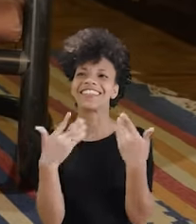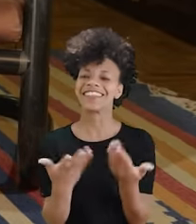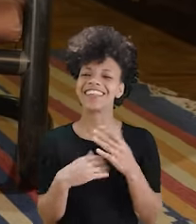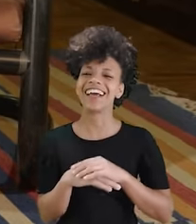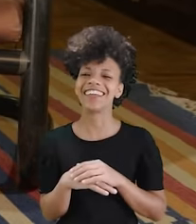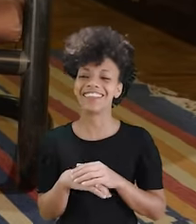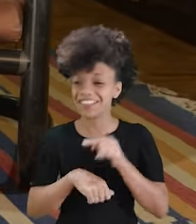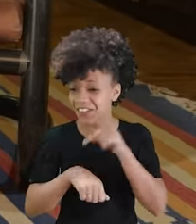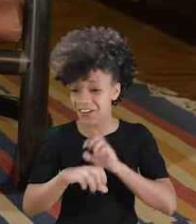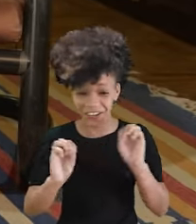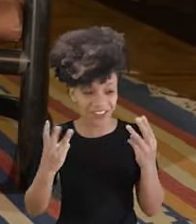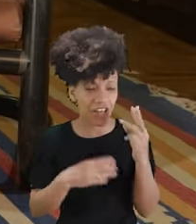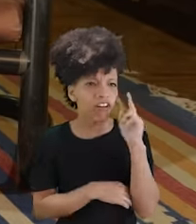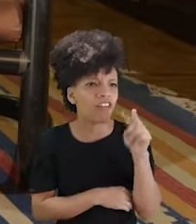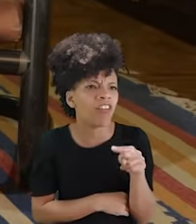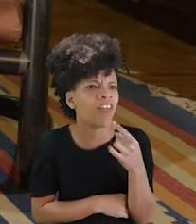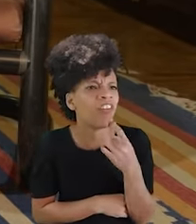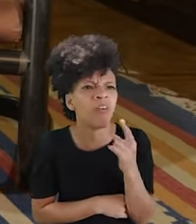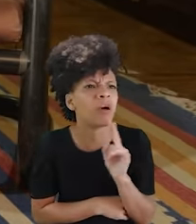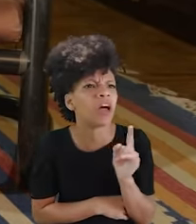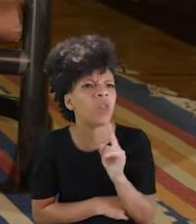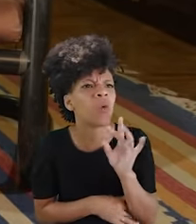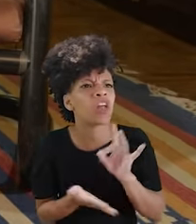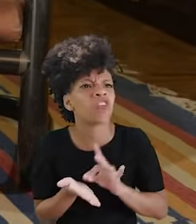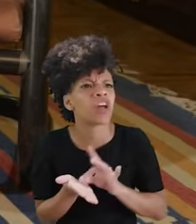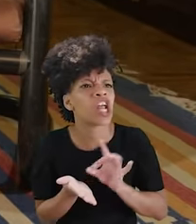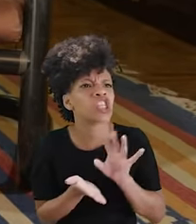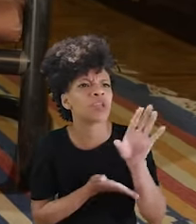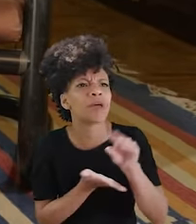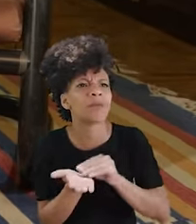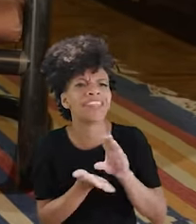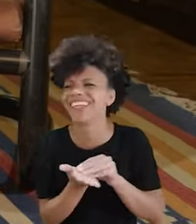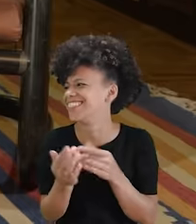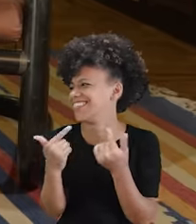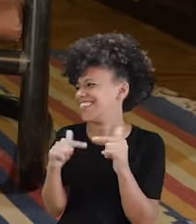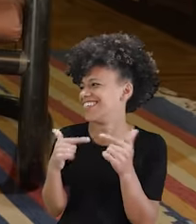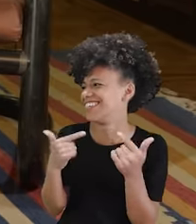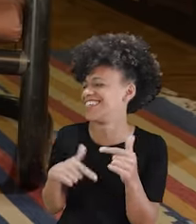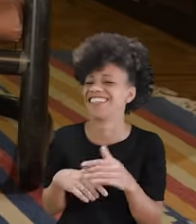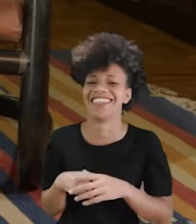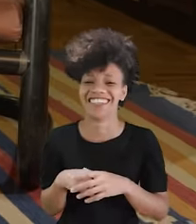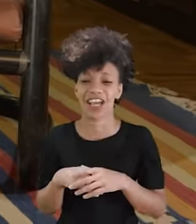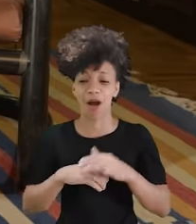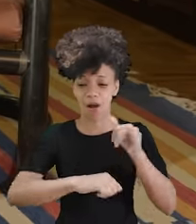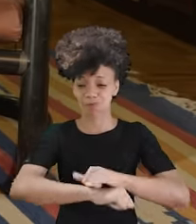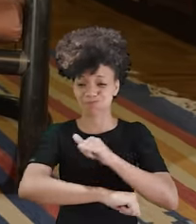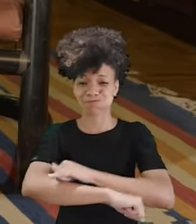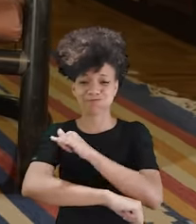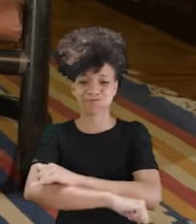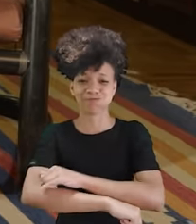aí quando ia vai acontecer o show vi aquele cara é um bom trabalho